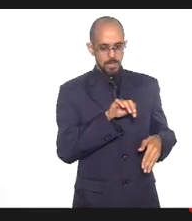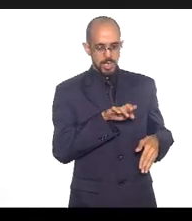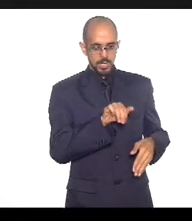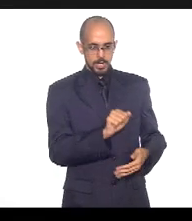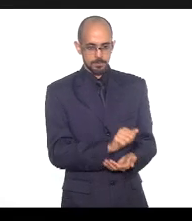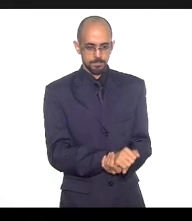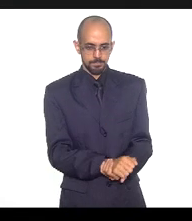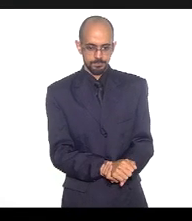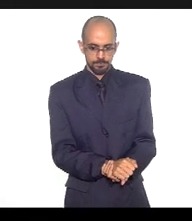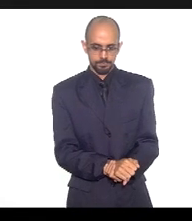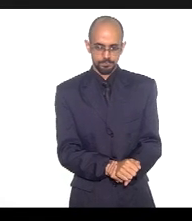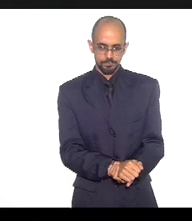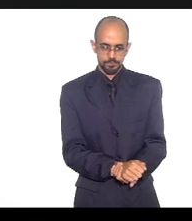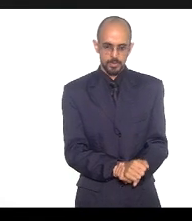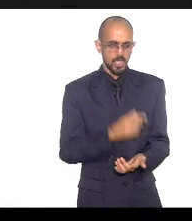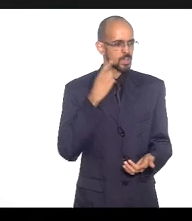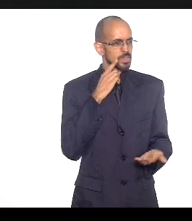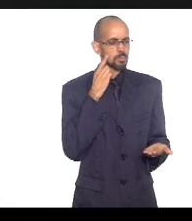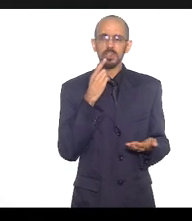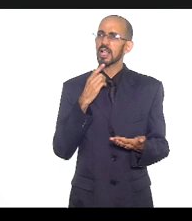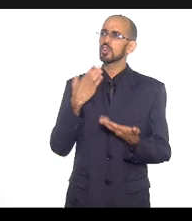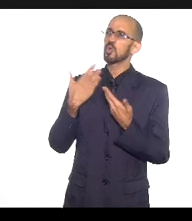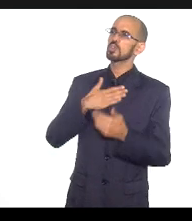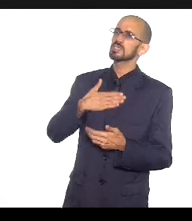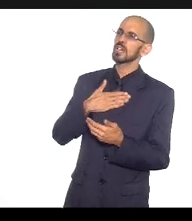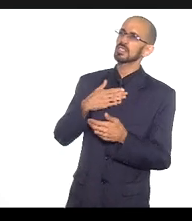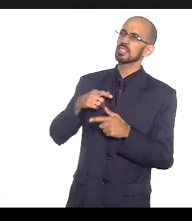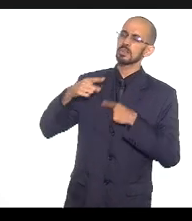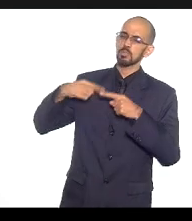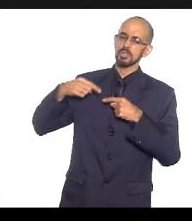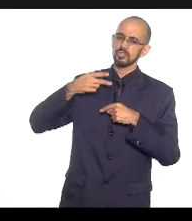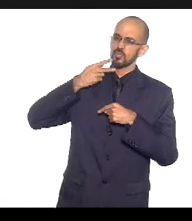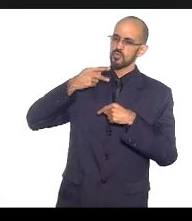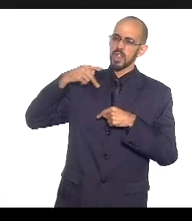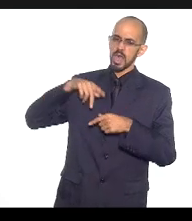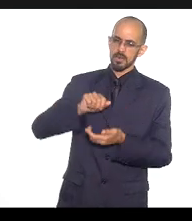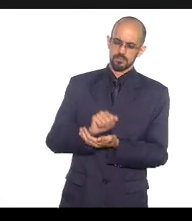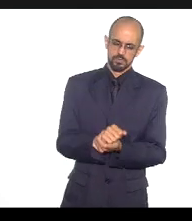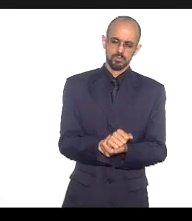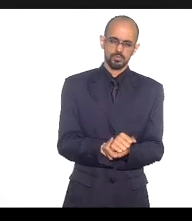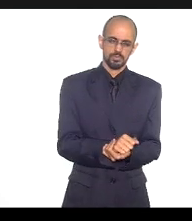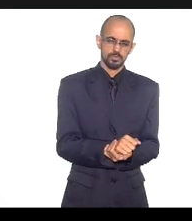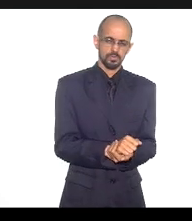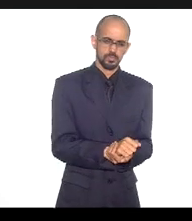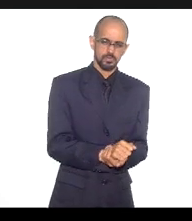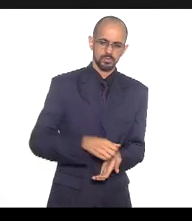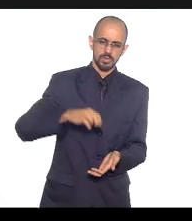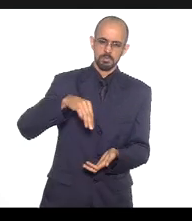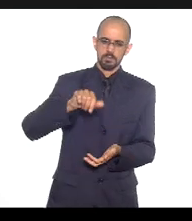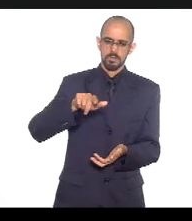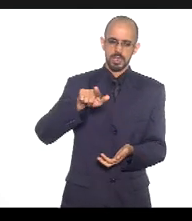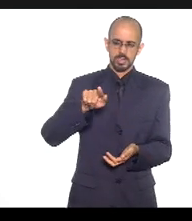Deputado, depois eu gostaria de dar uma palavrinha, tá? Perfeitamente, doutora Maria Chambriá. A senhora será a